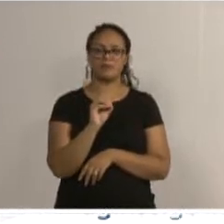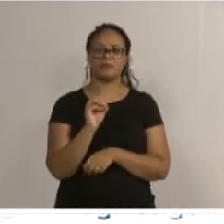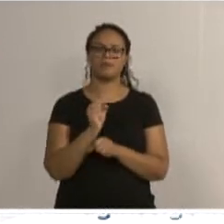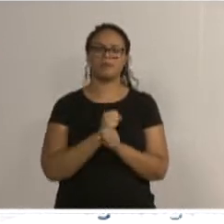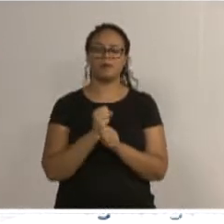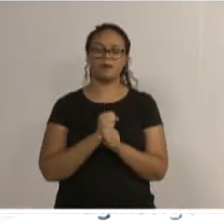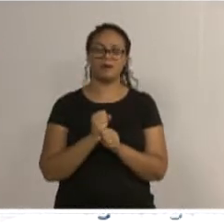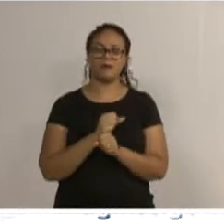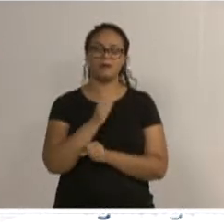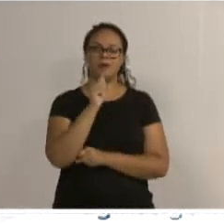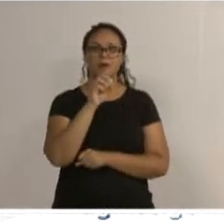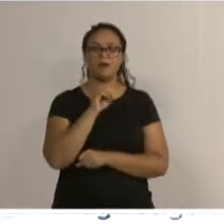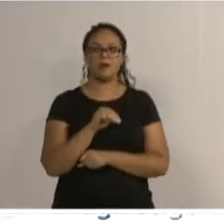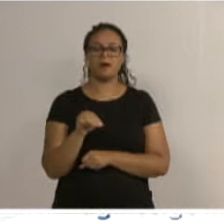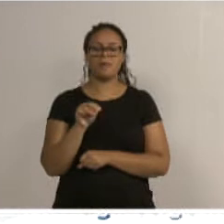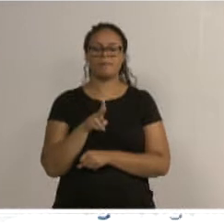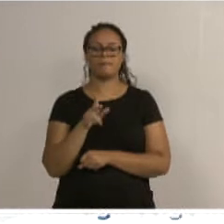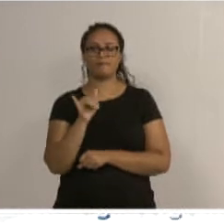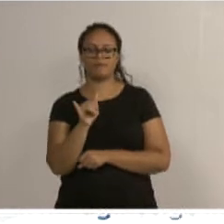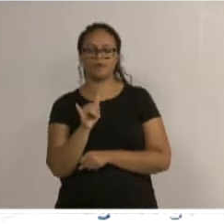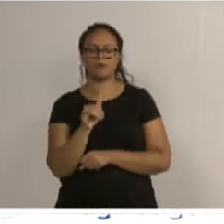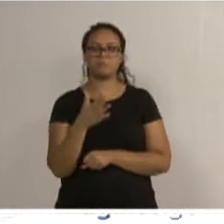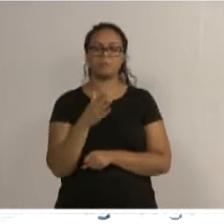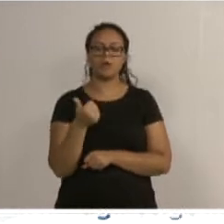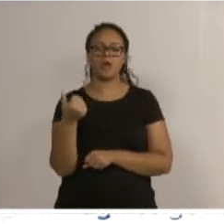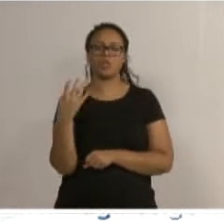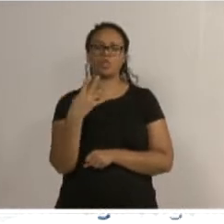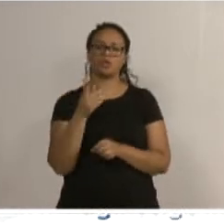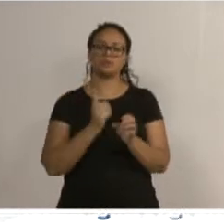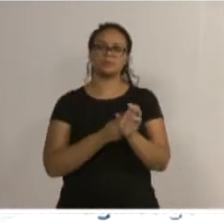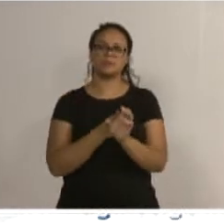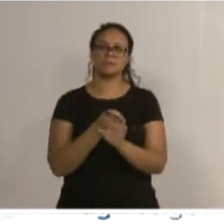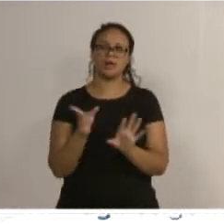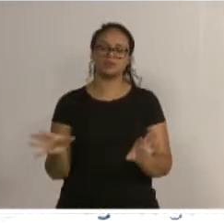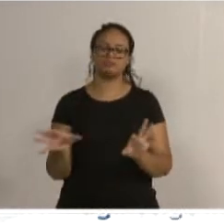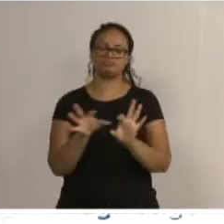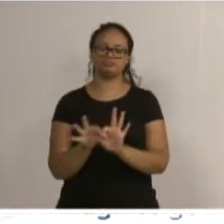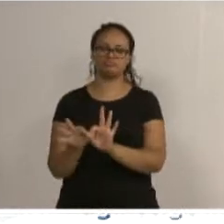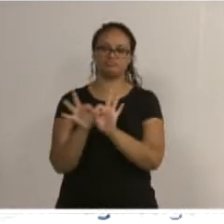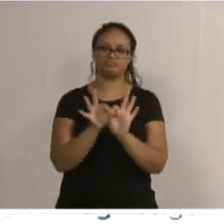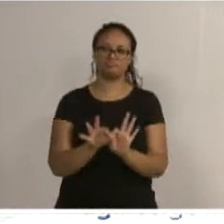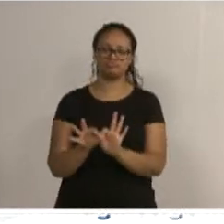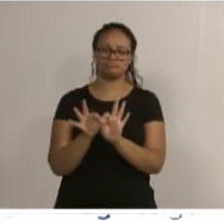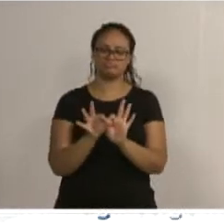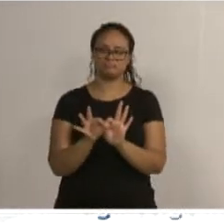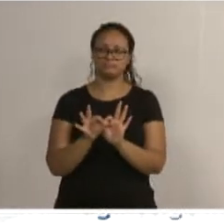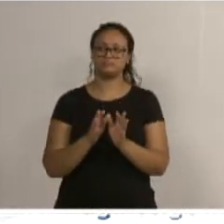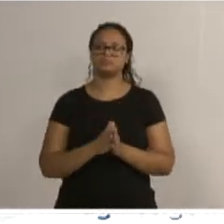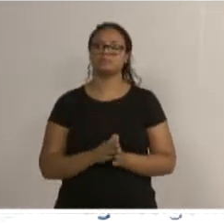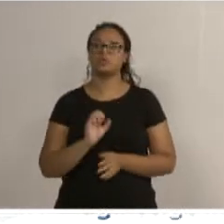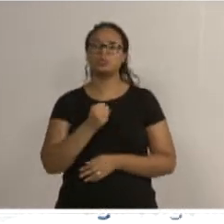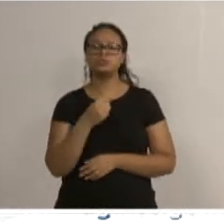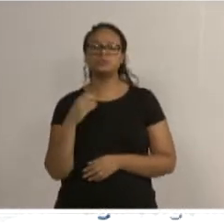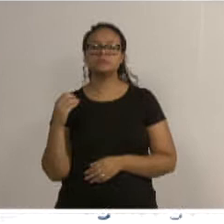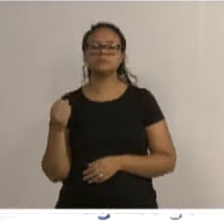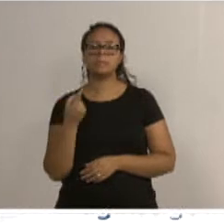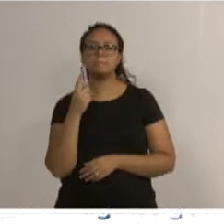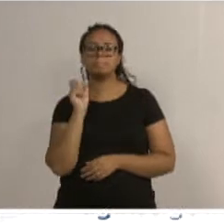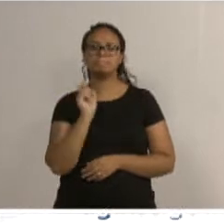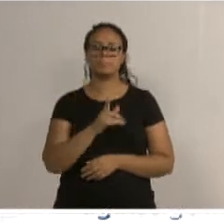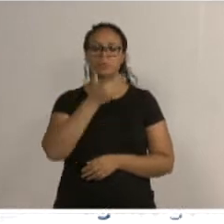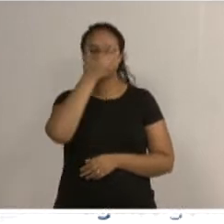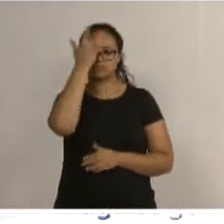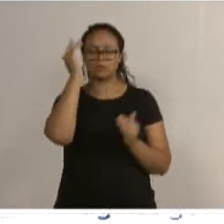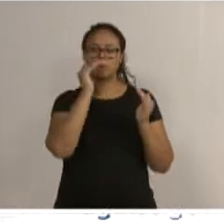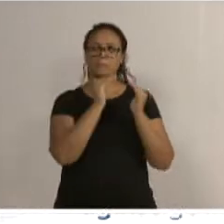que está ali representado, são 14 municípios, em torno de 800 mil habitantes nessa região. Nós temos